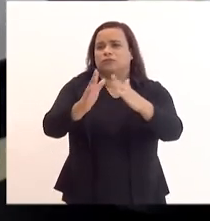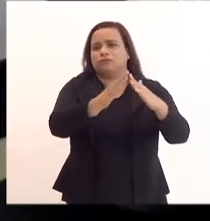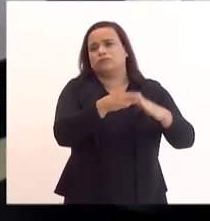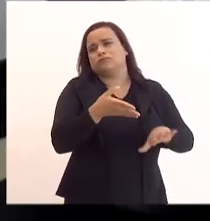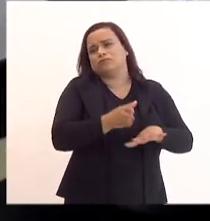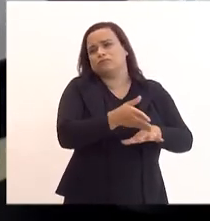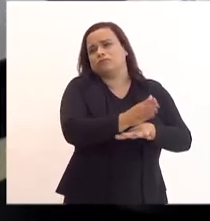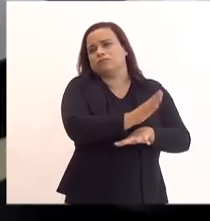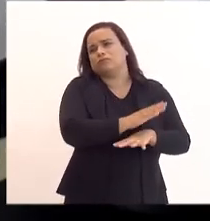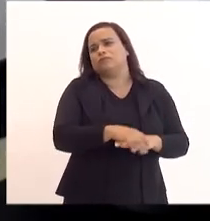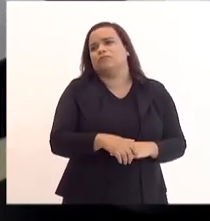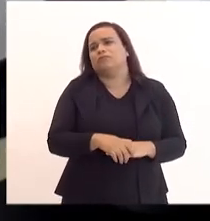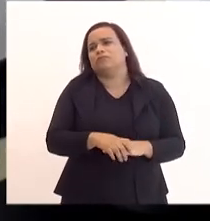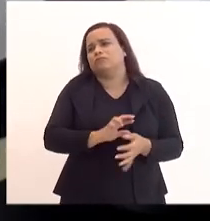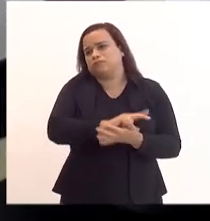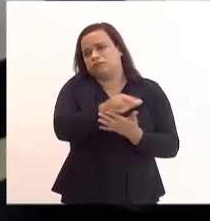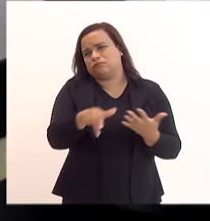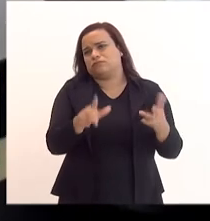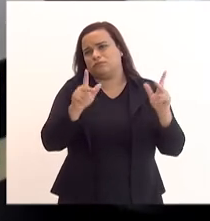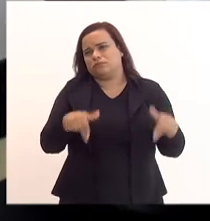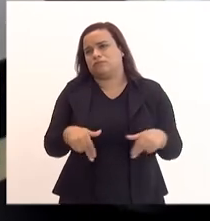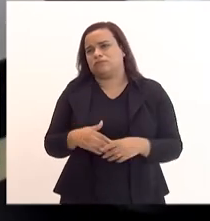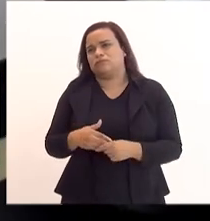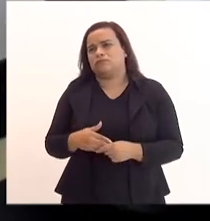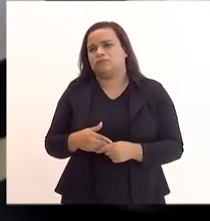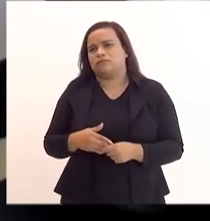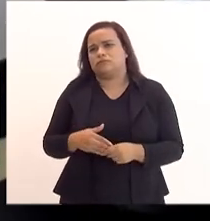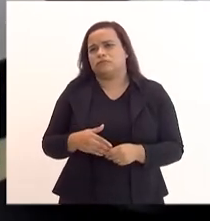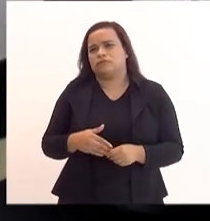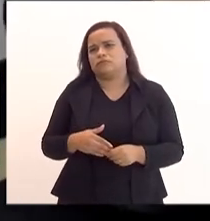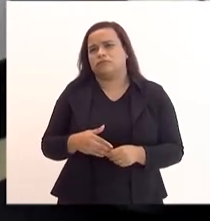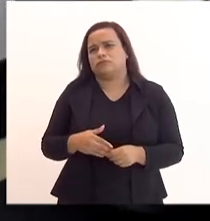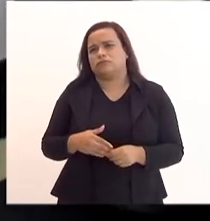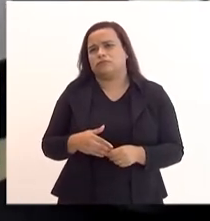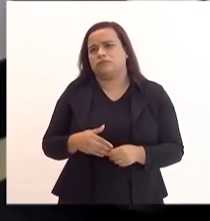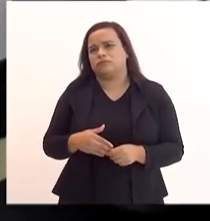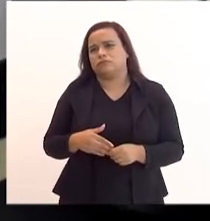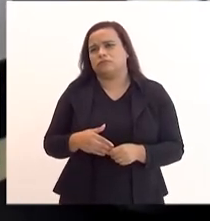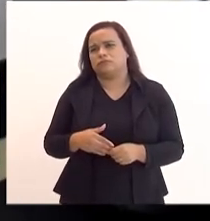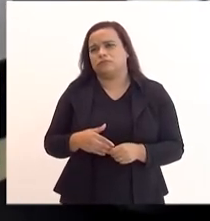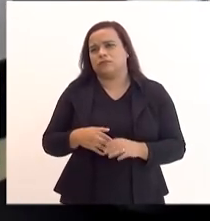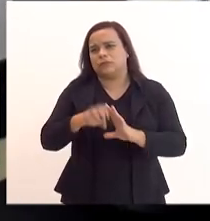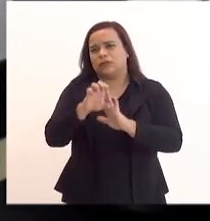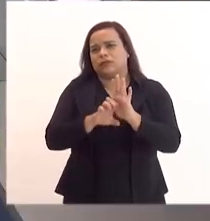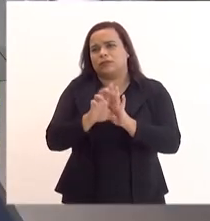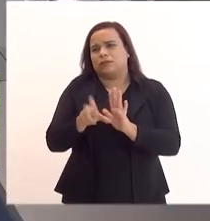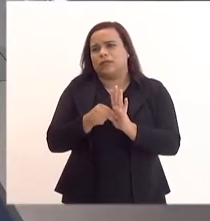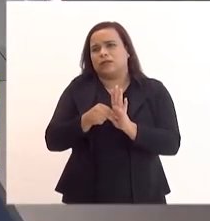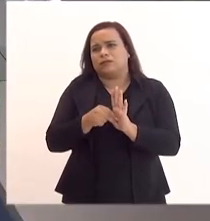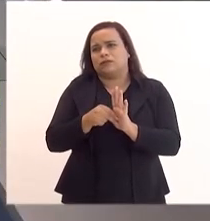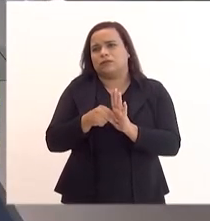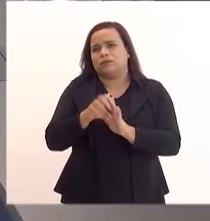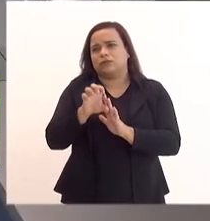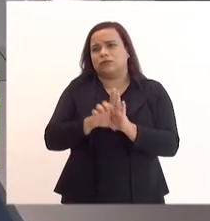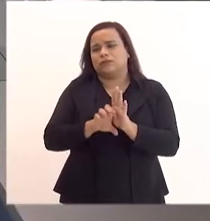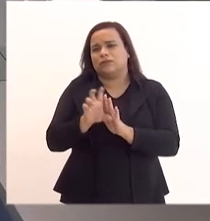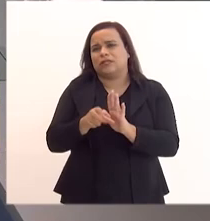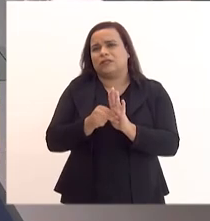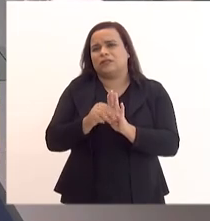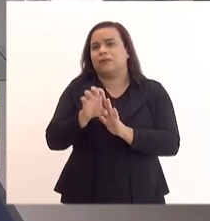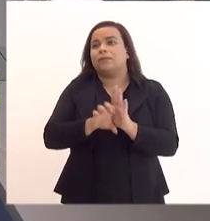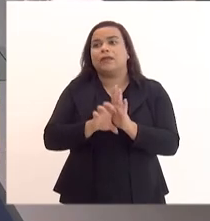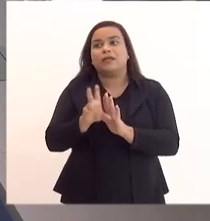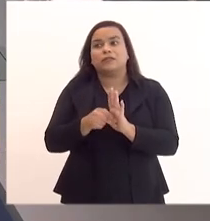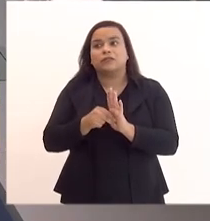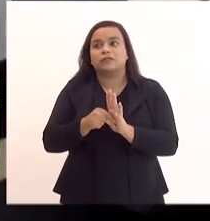modalidade autogestionária. Não é, Márcio Gualberto? Então, as emendas. Chiquinho da Mangueira. Não, mas